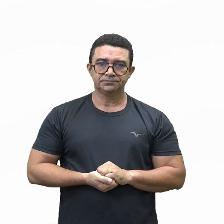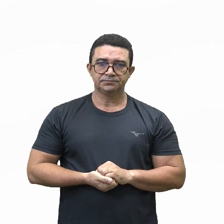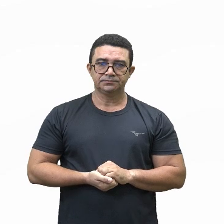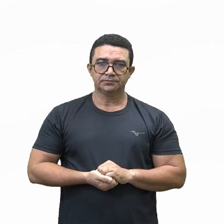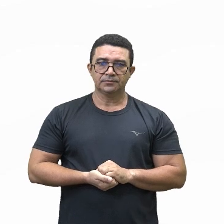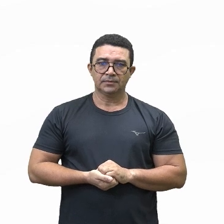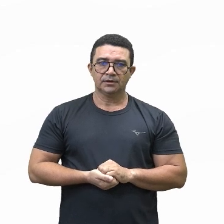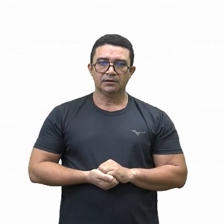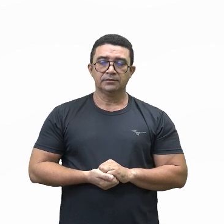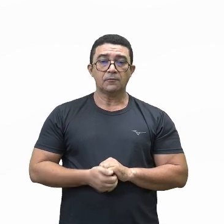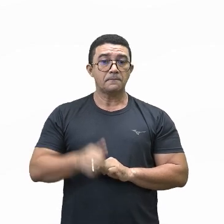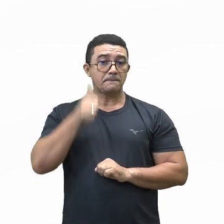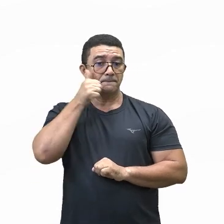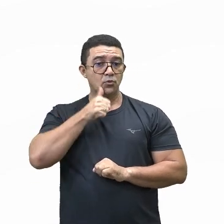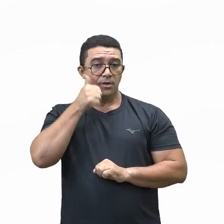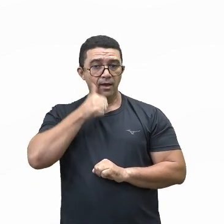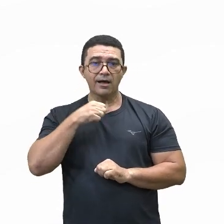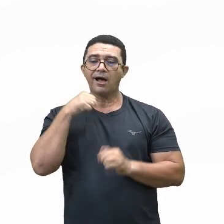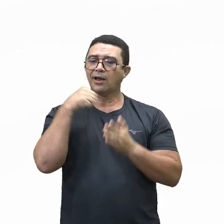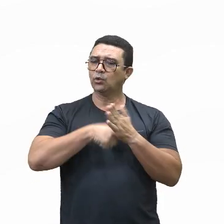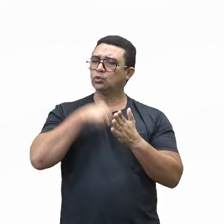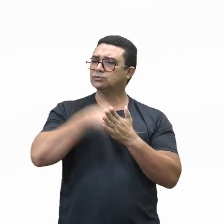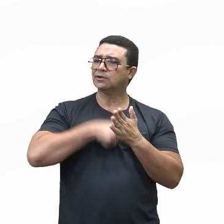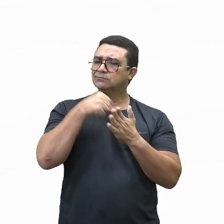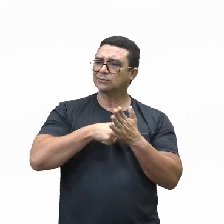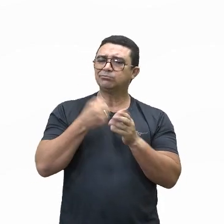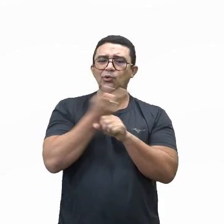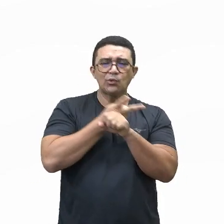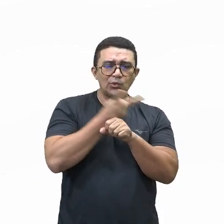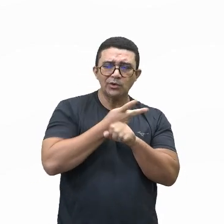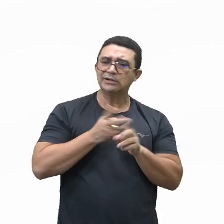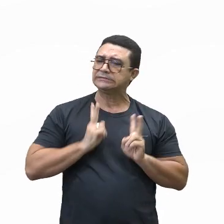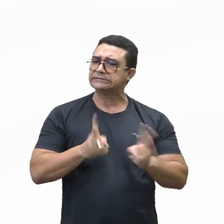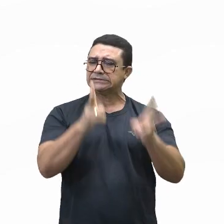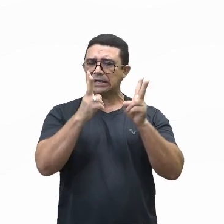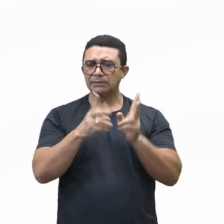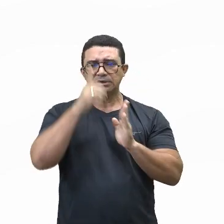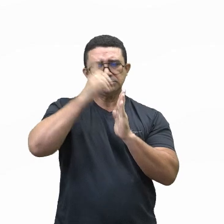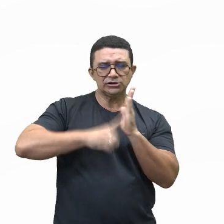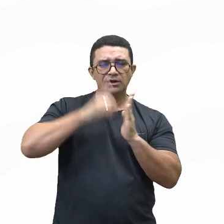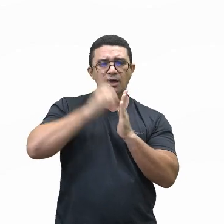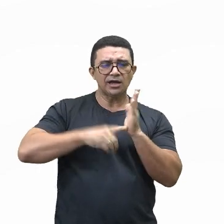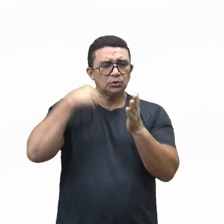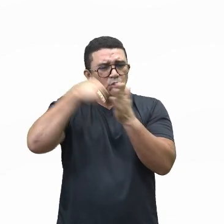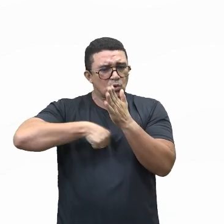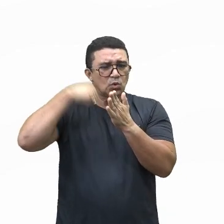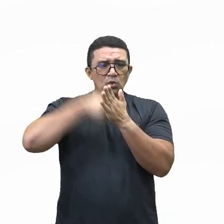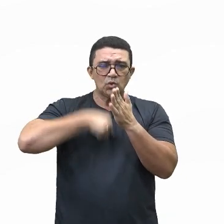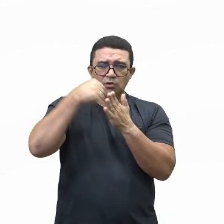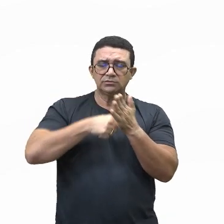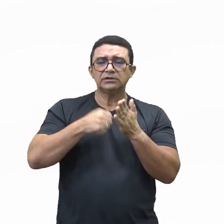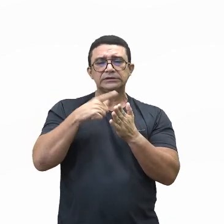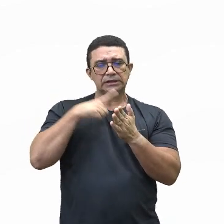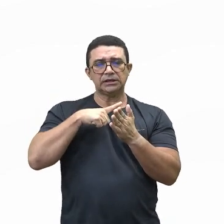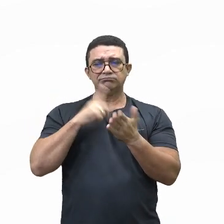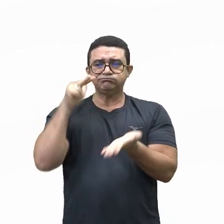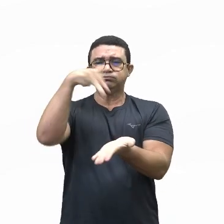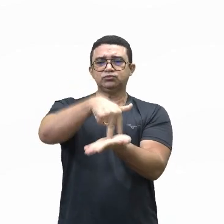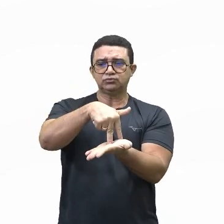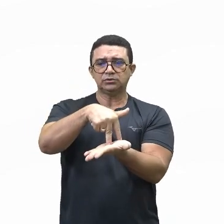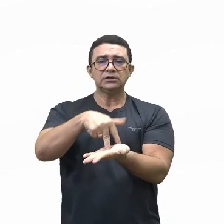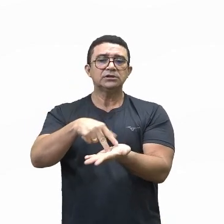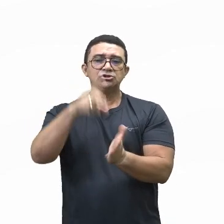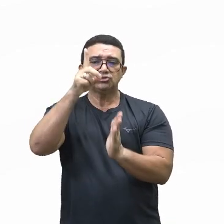certo? Mulheres, a luta por direito. Então, as mulheres estão sempre aí buscando, né, lutar e conquistar esses seus direitos.